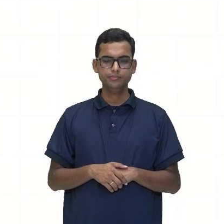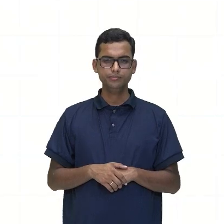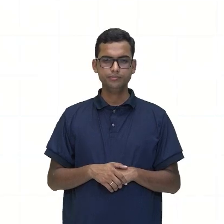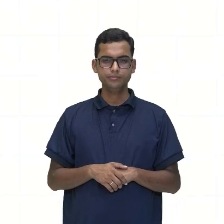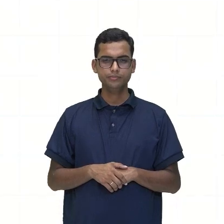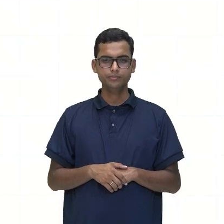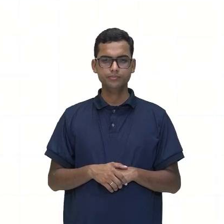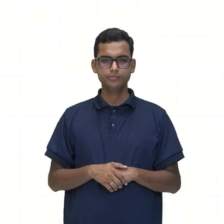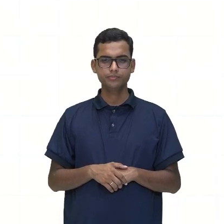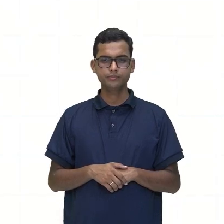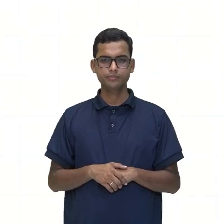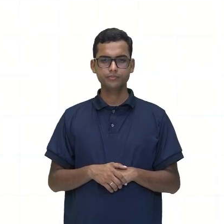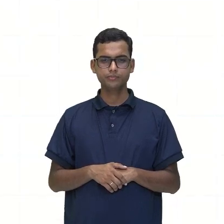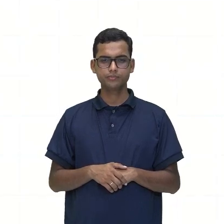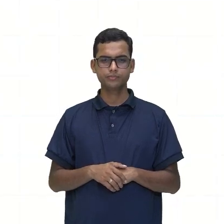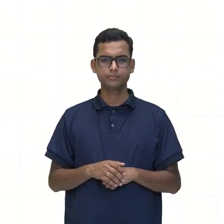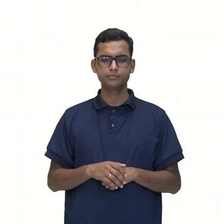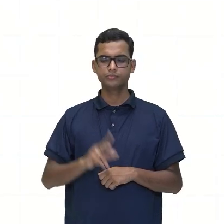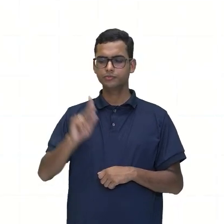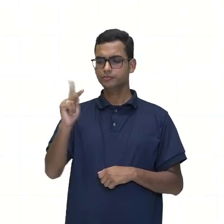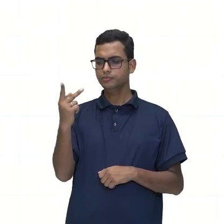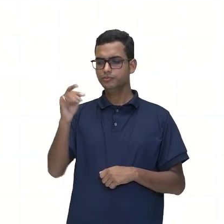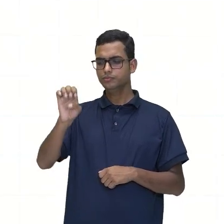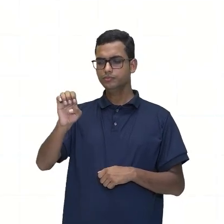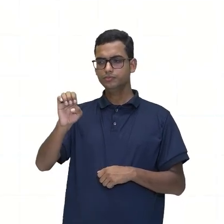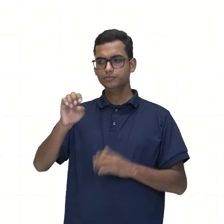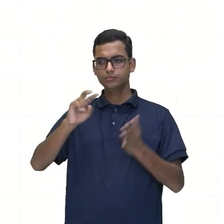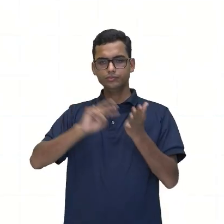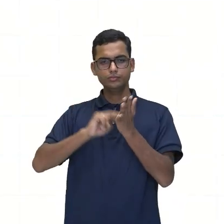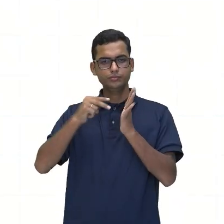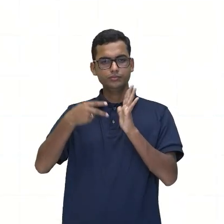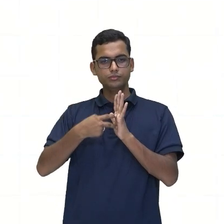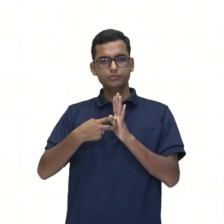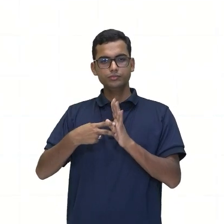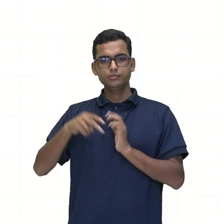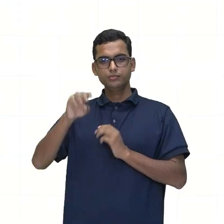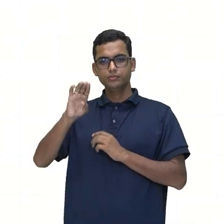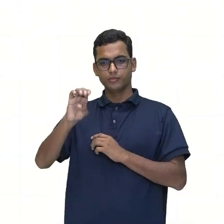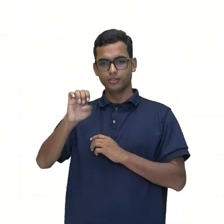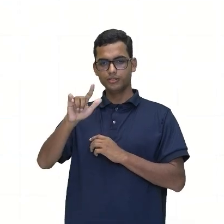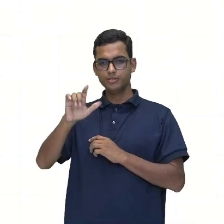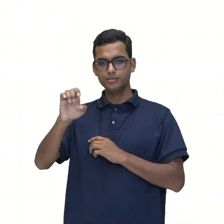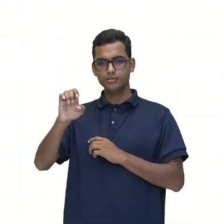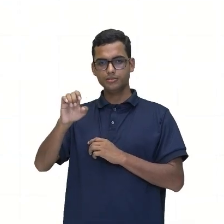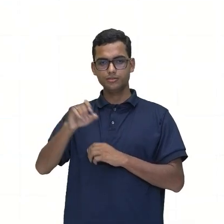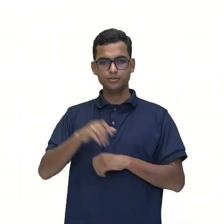He significa ele. He, ele,